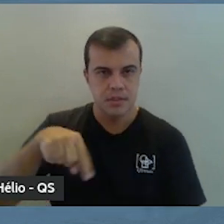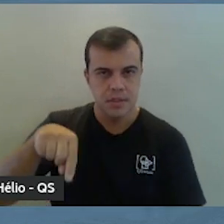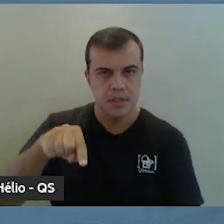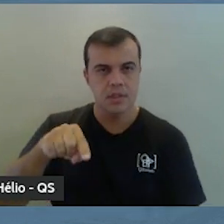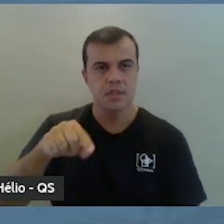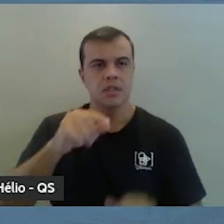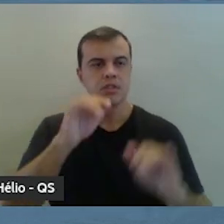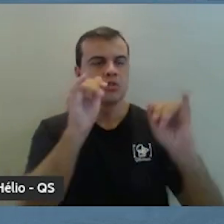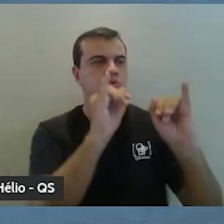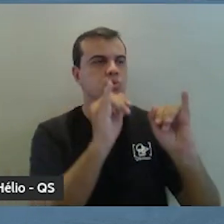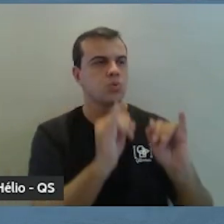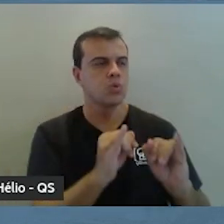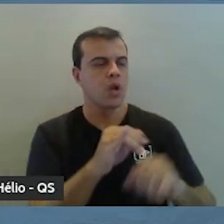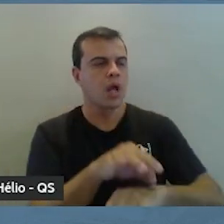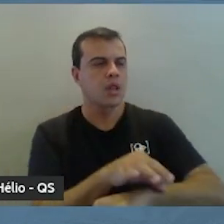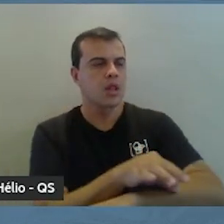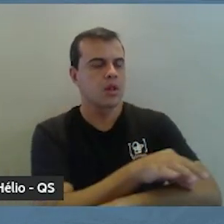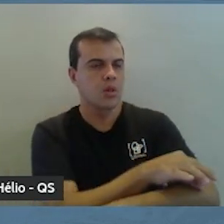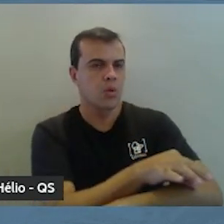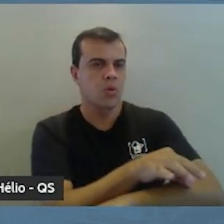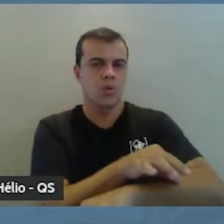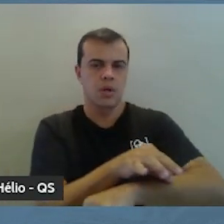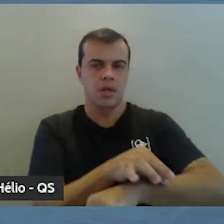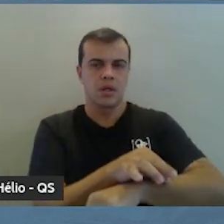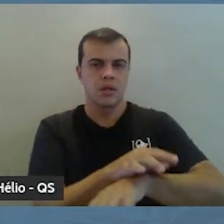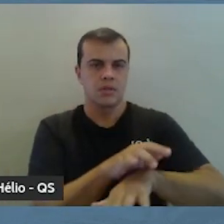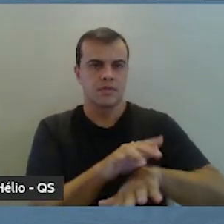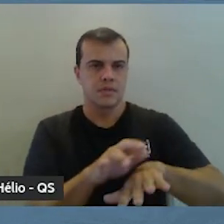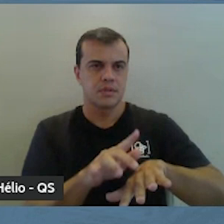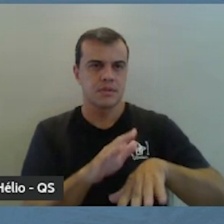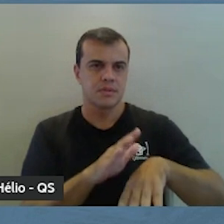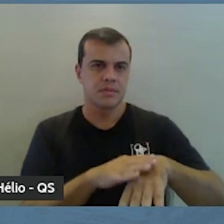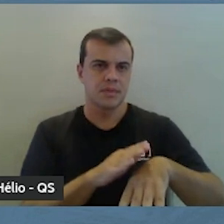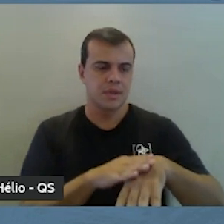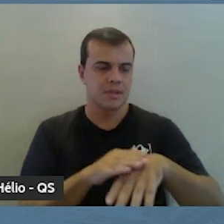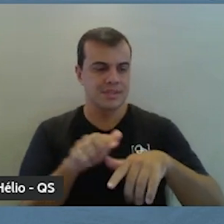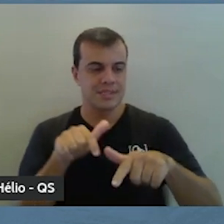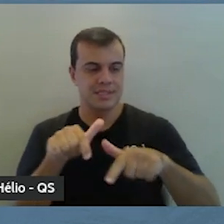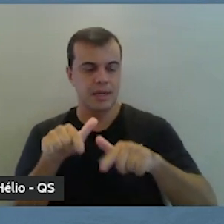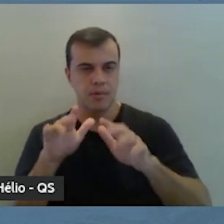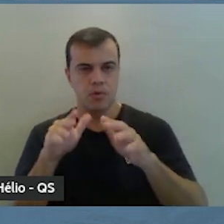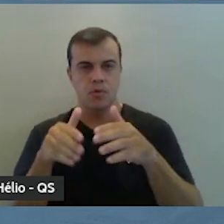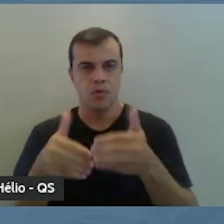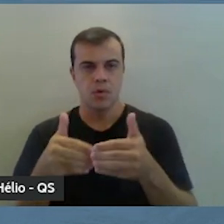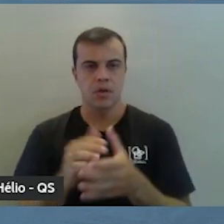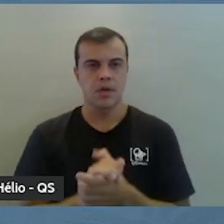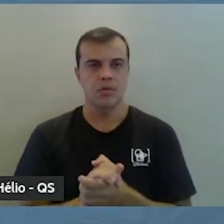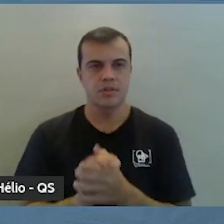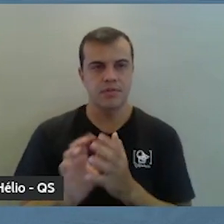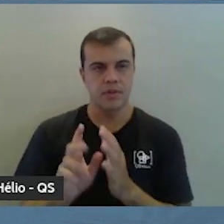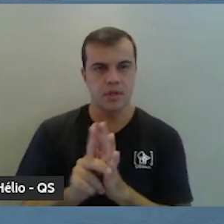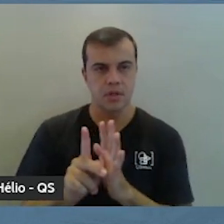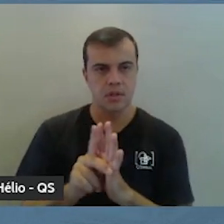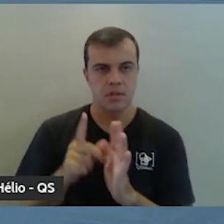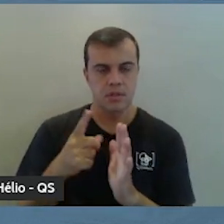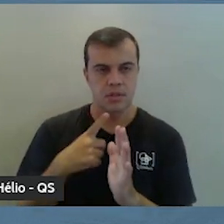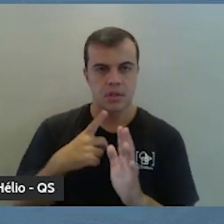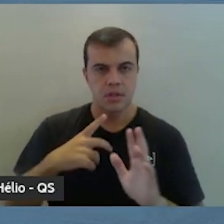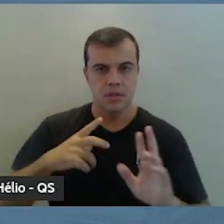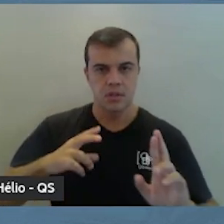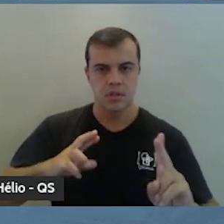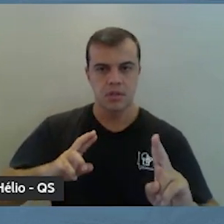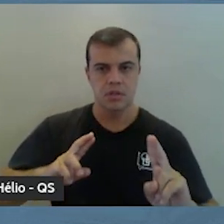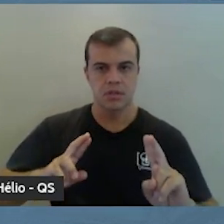escultura de arquitetura, enfim, que cria-se mais artífices do que artistas. Ainda existe essa distinção muito